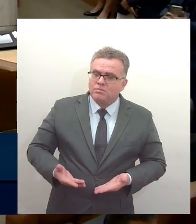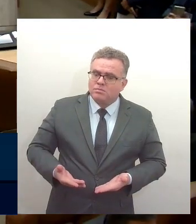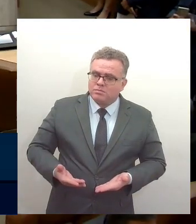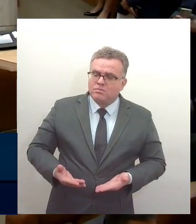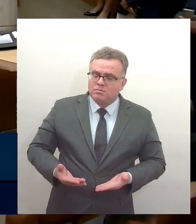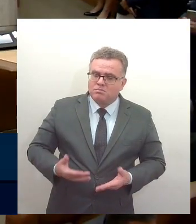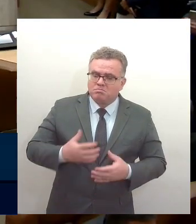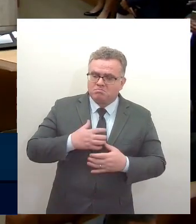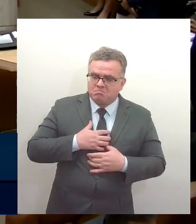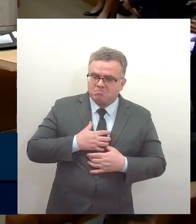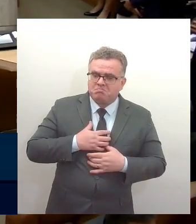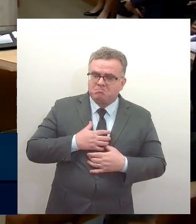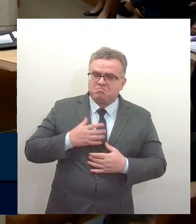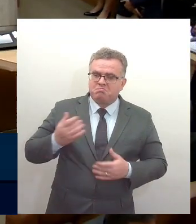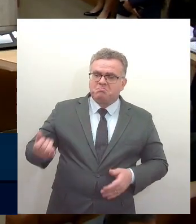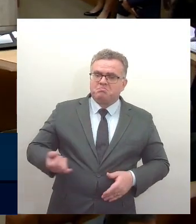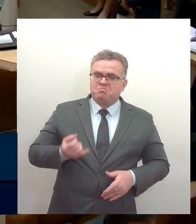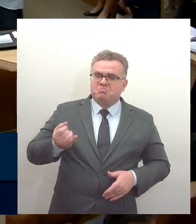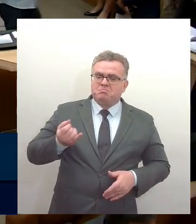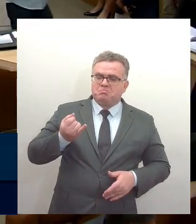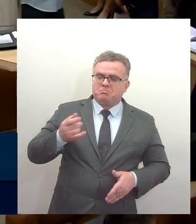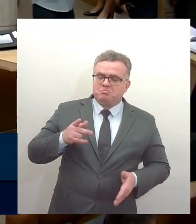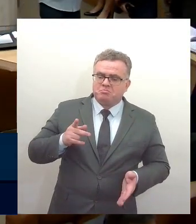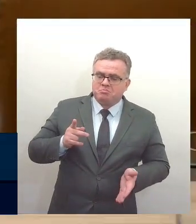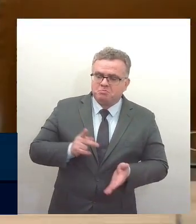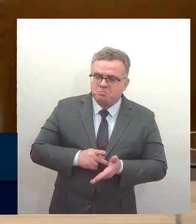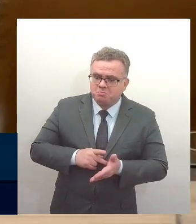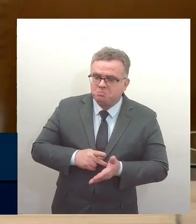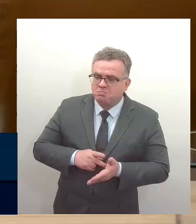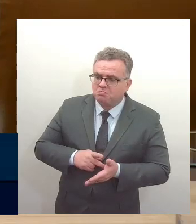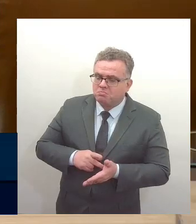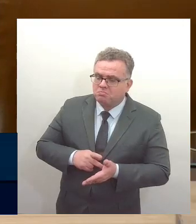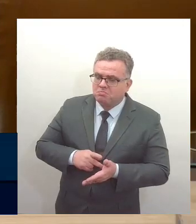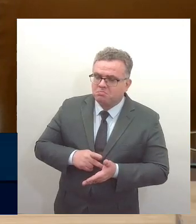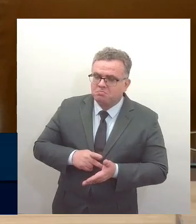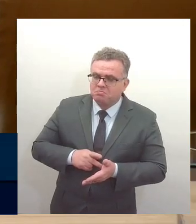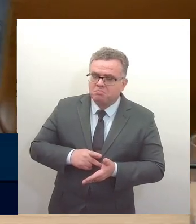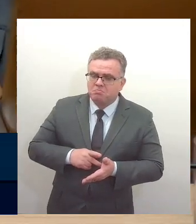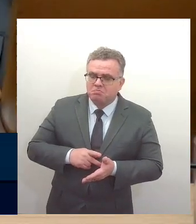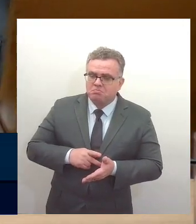legítima, e que nós devemos dar um olhar especial